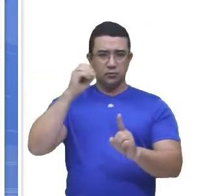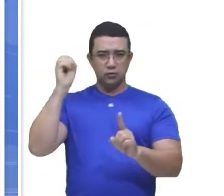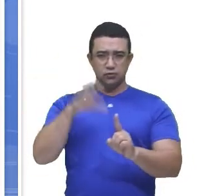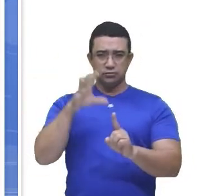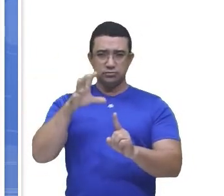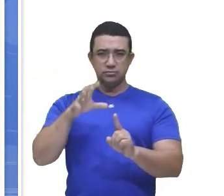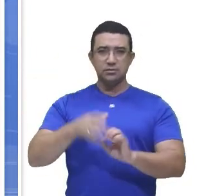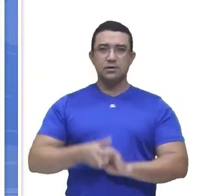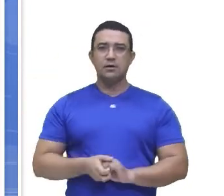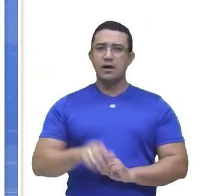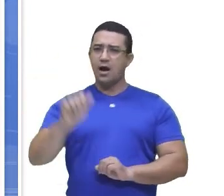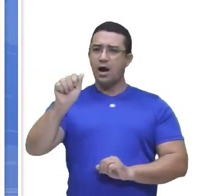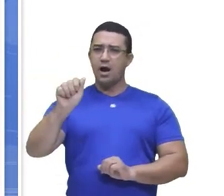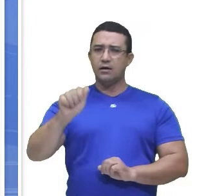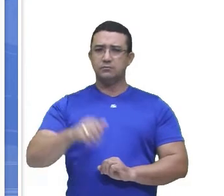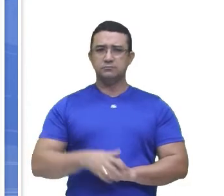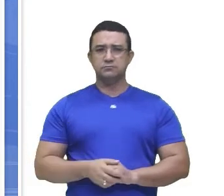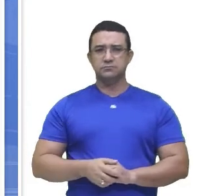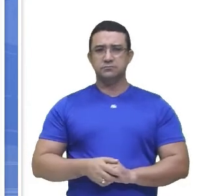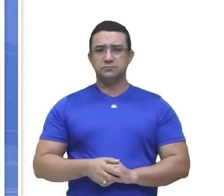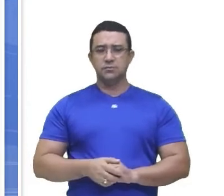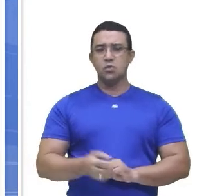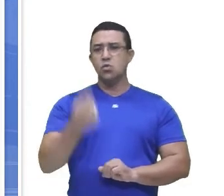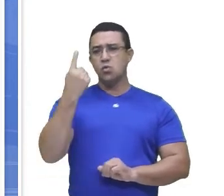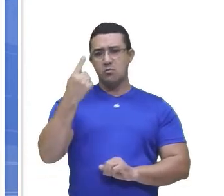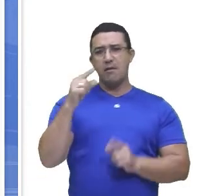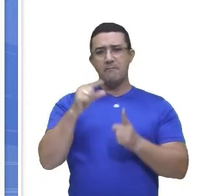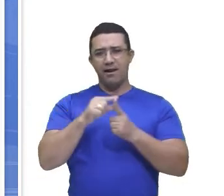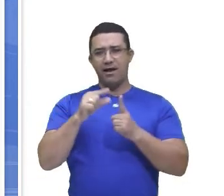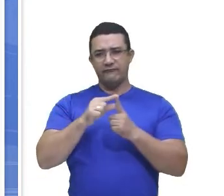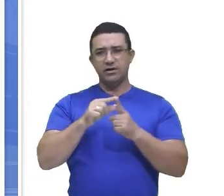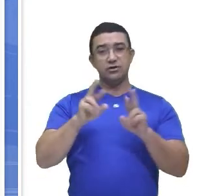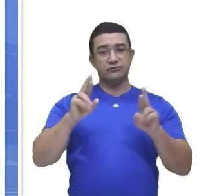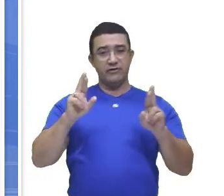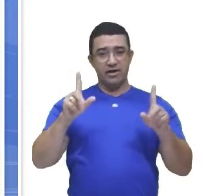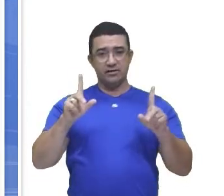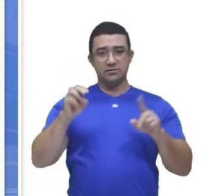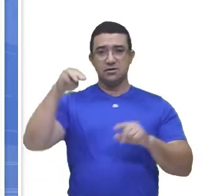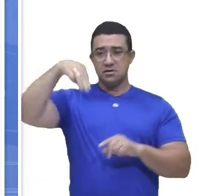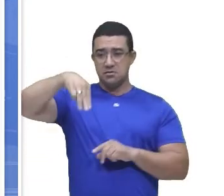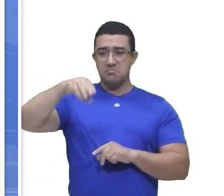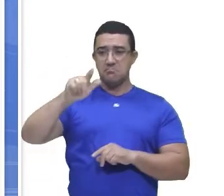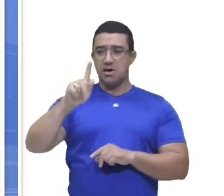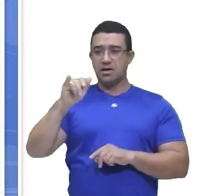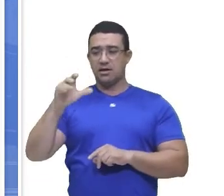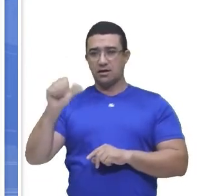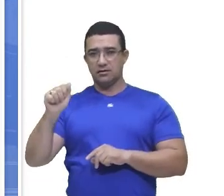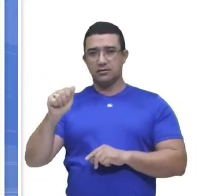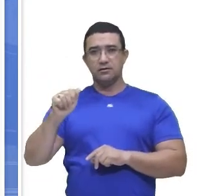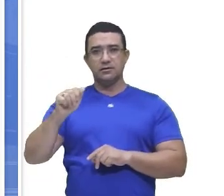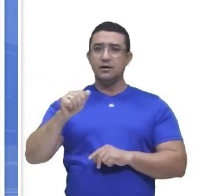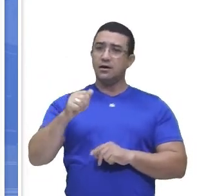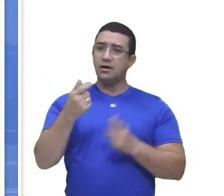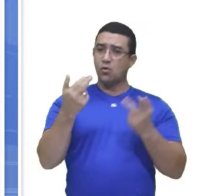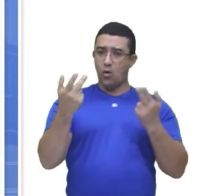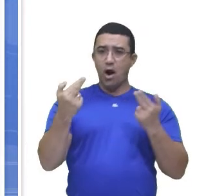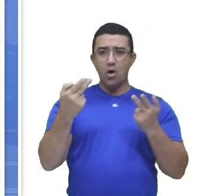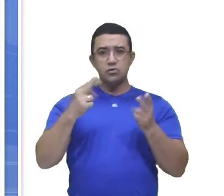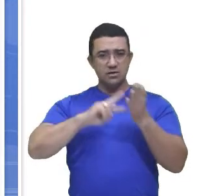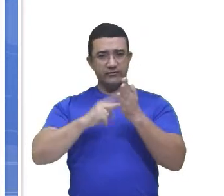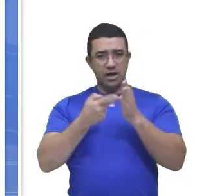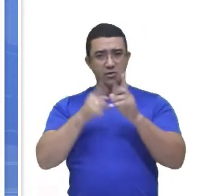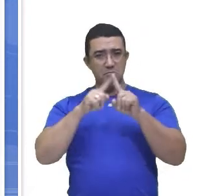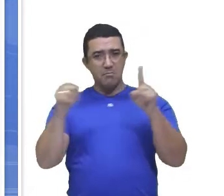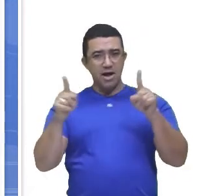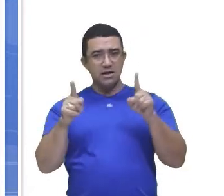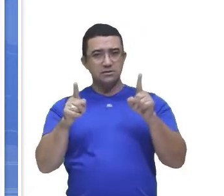vocês perceberam que a única palavra que foi diferente foi essa, né? Para nós, magia, no espanhol, la vida